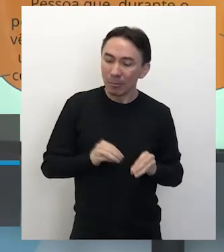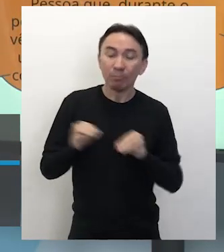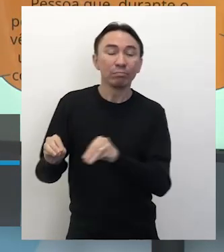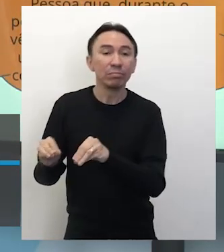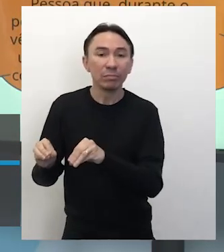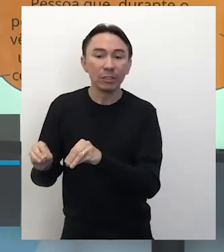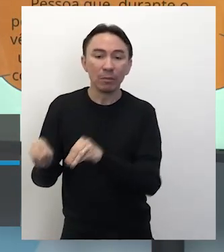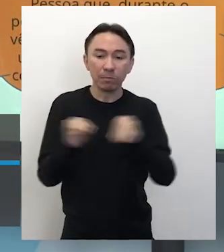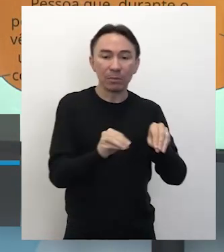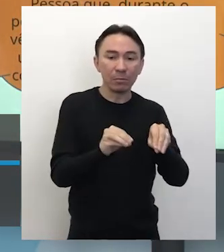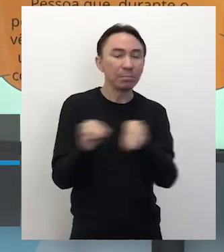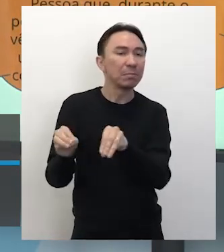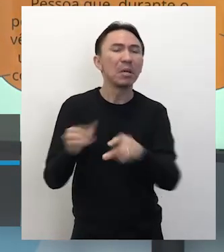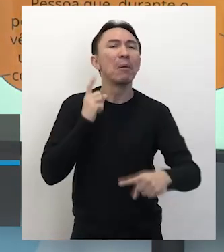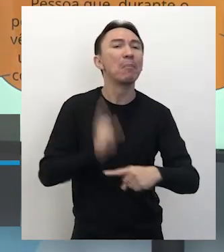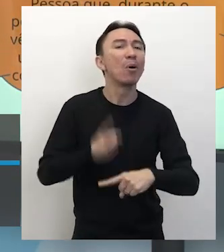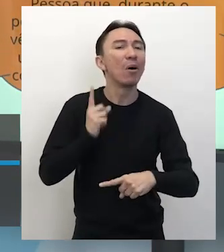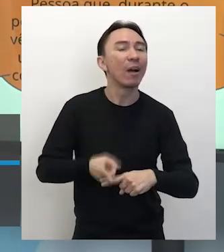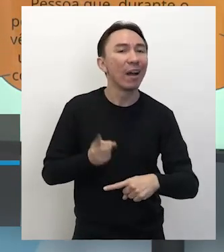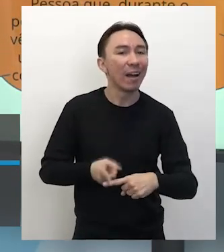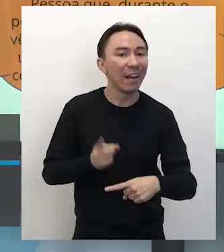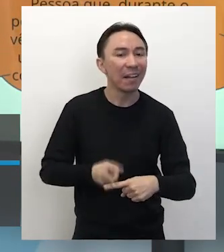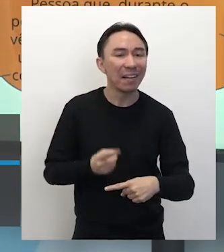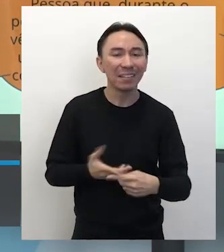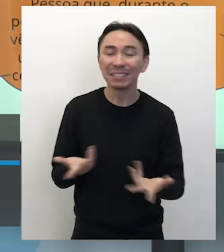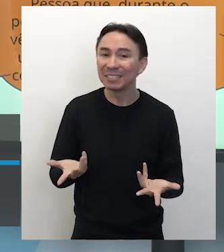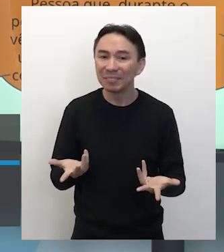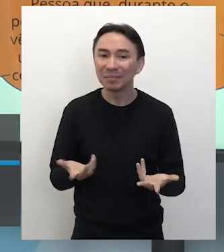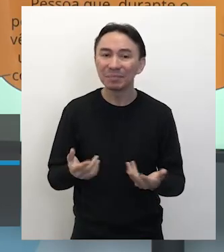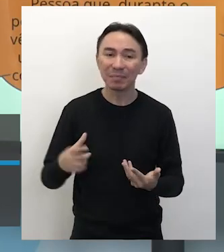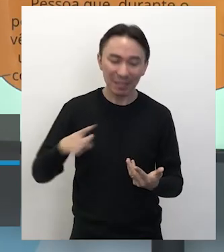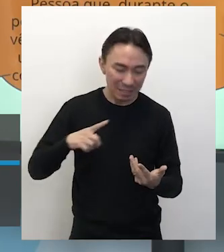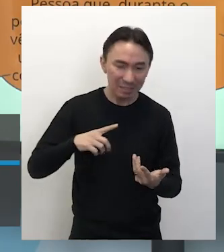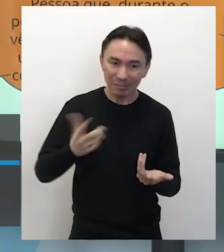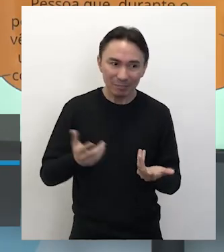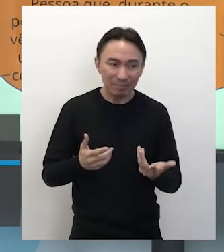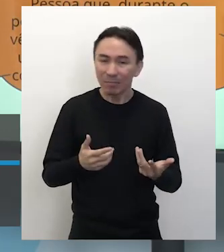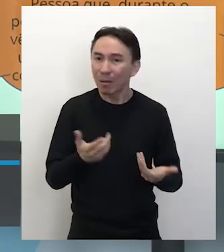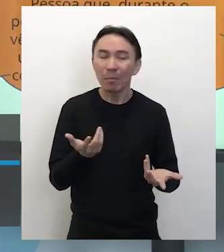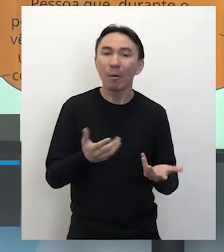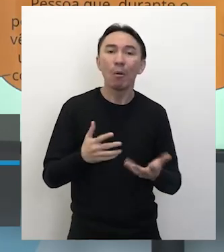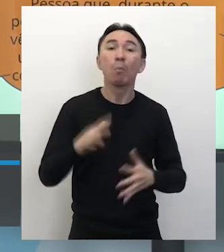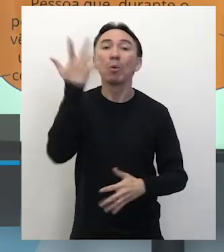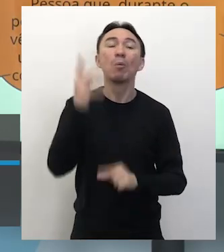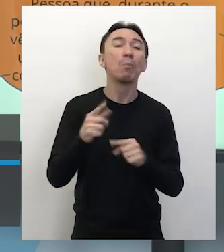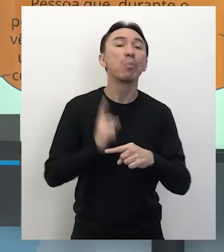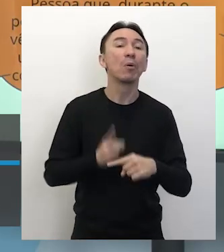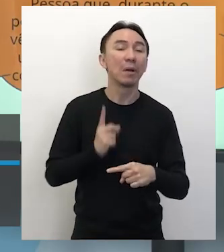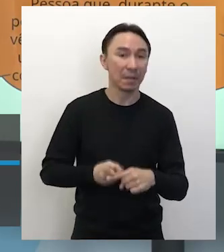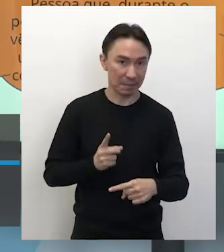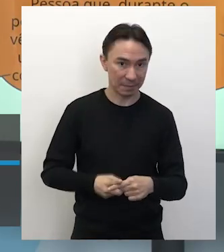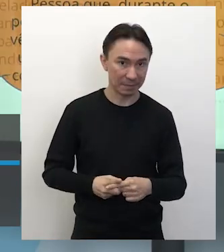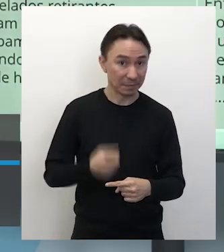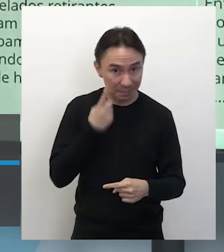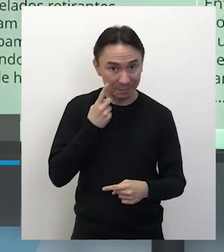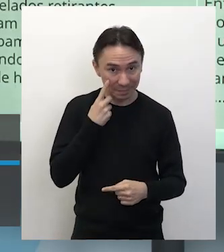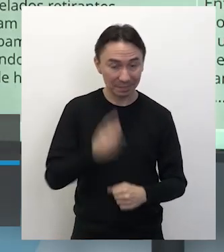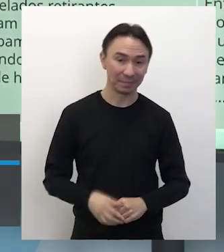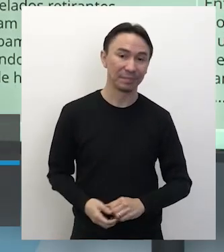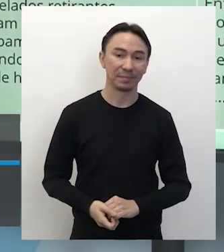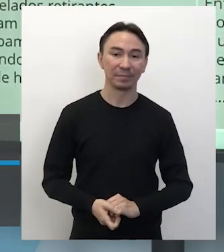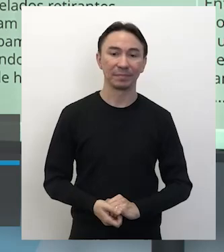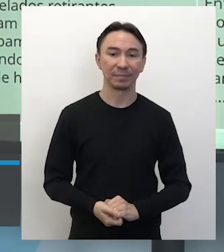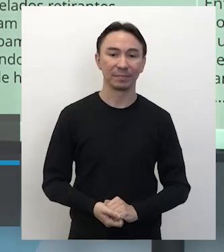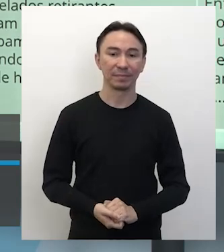mudando de um lugar para o outro. De que forma que isso afeta, tá? Vamos lá, então.